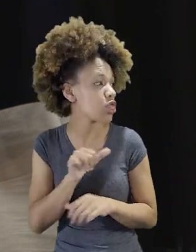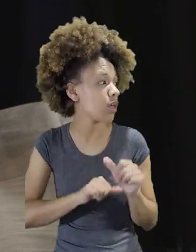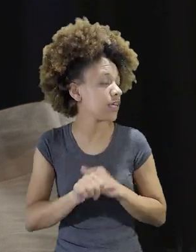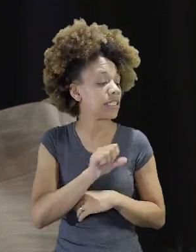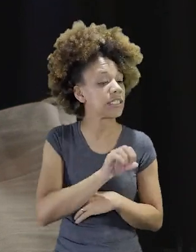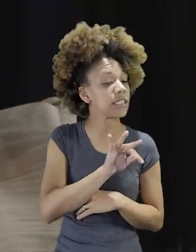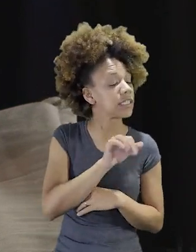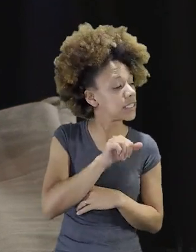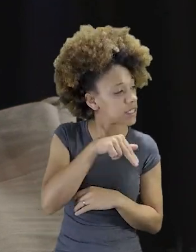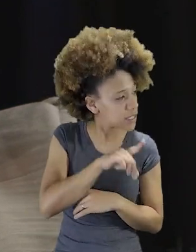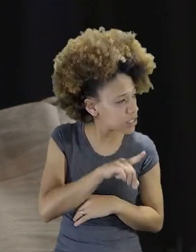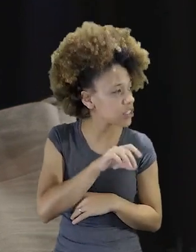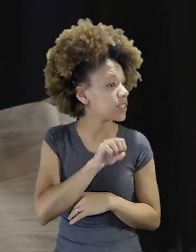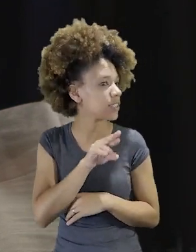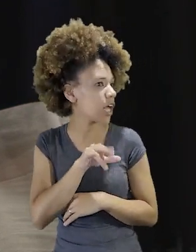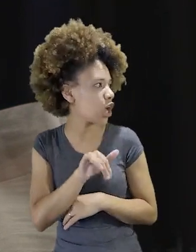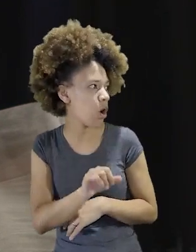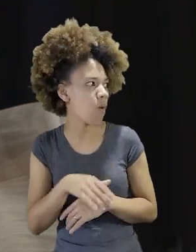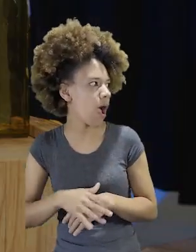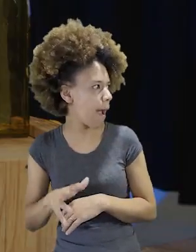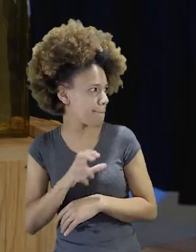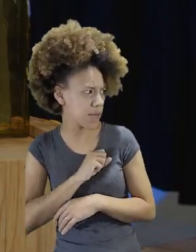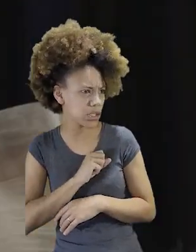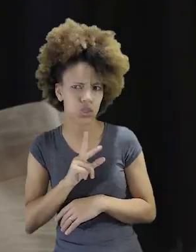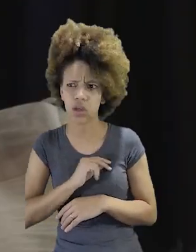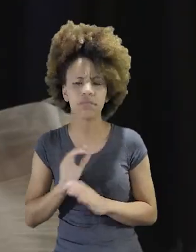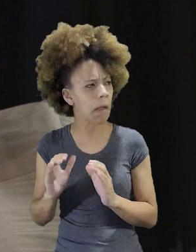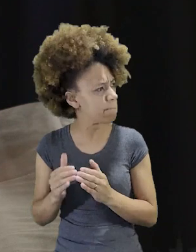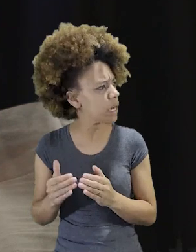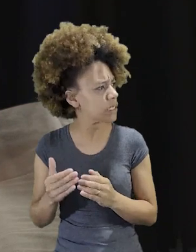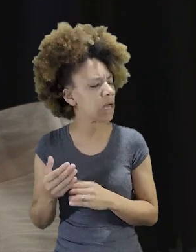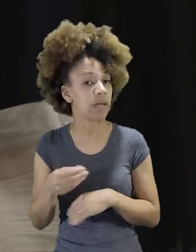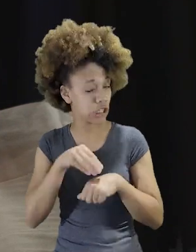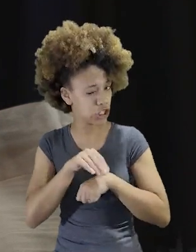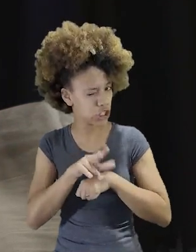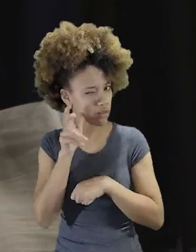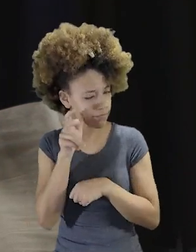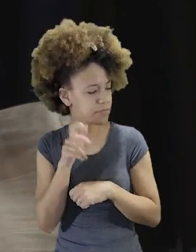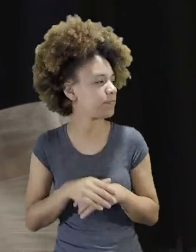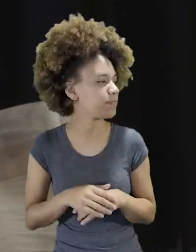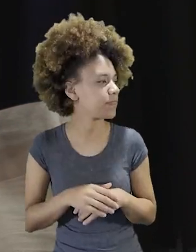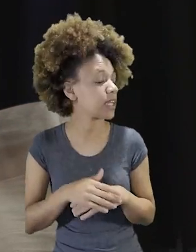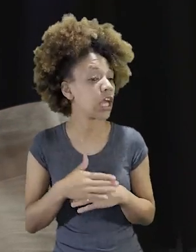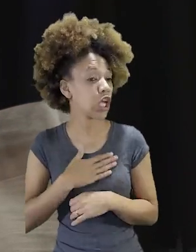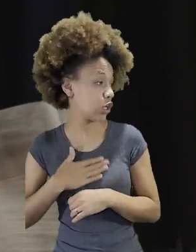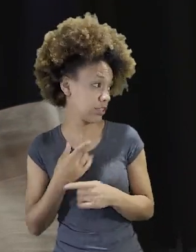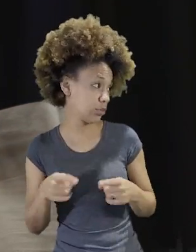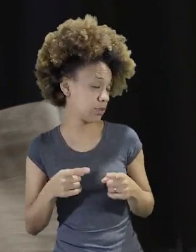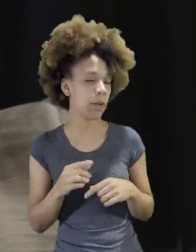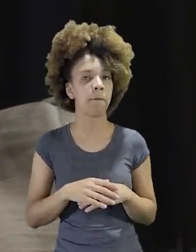meio meio renovado chama-se turn style não sei se já ouviu isso não adorei Banda Legal fica a dica pra vocês ouvir